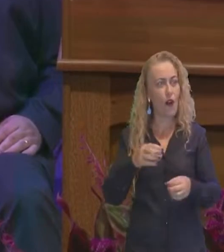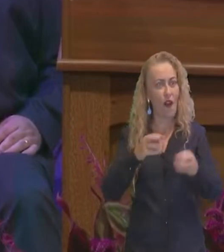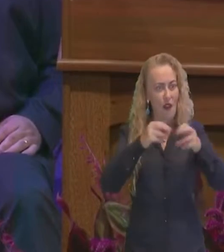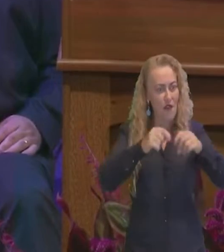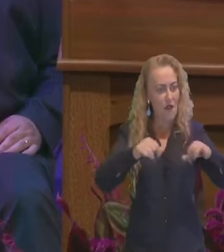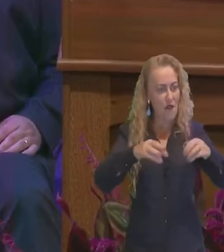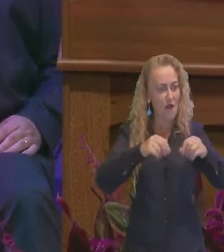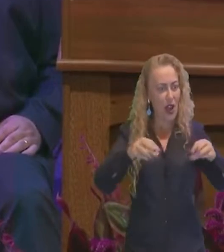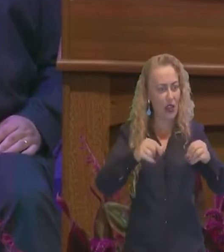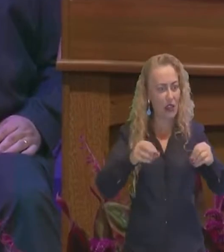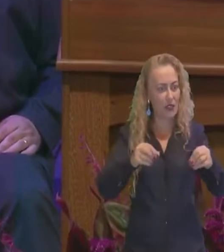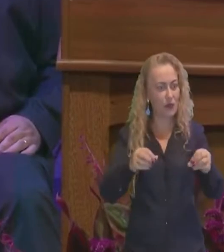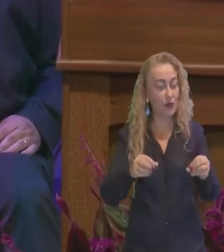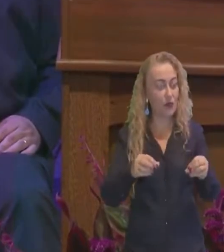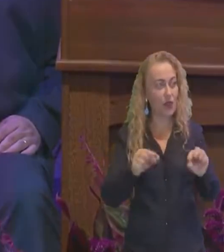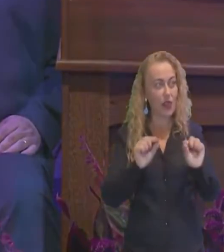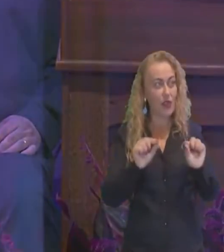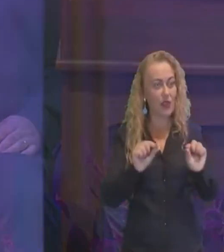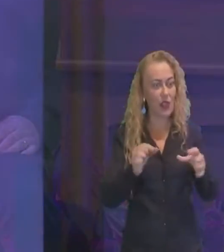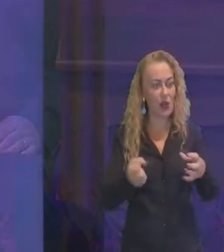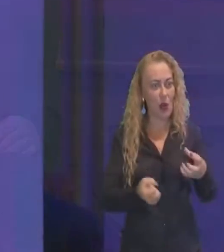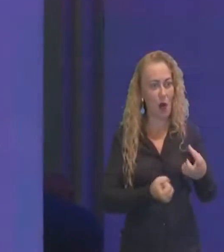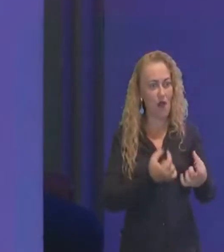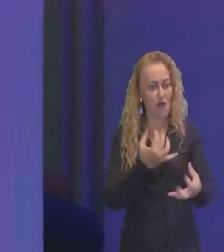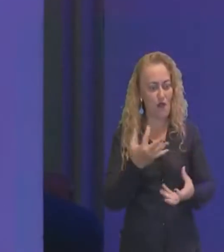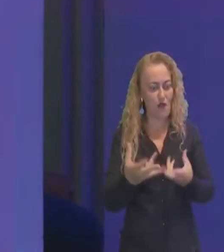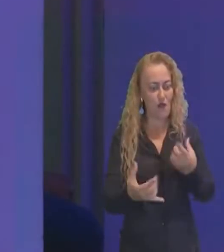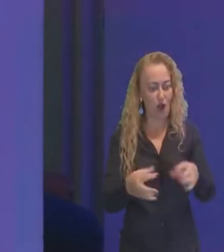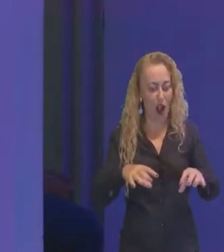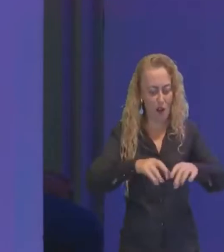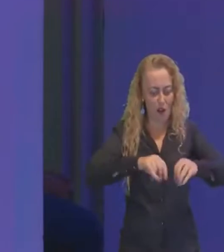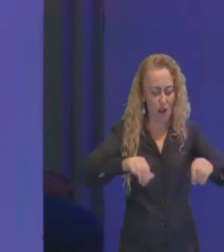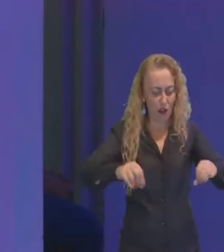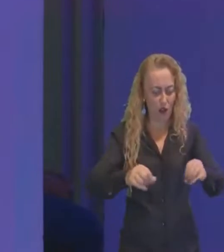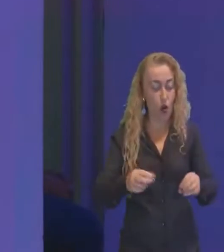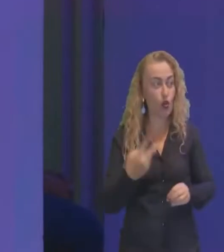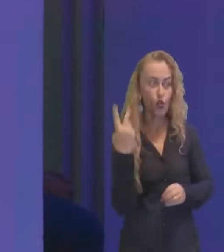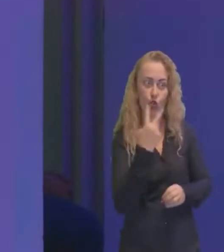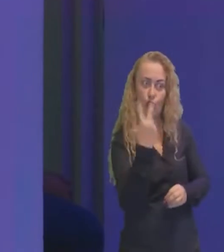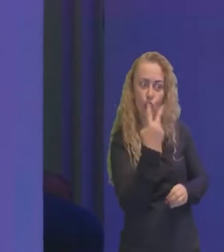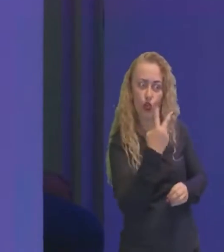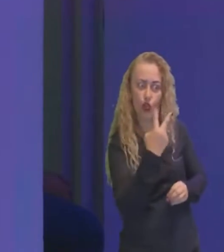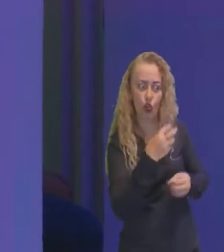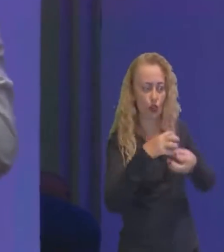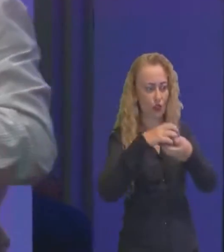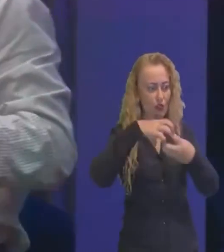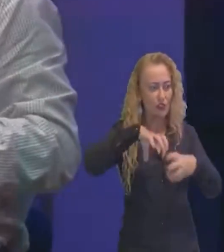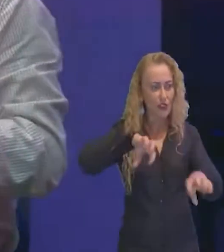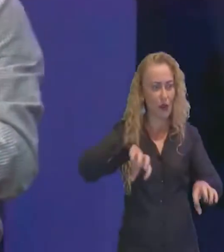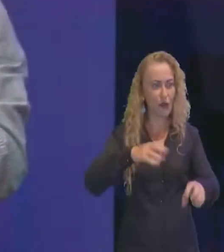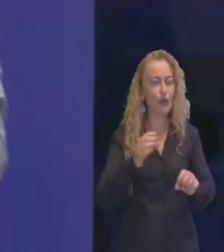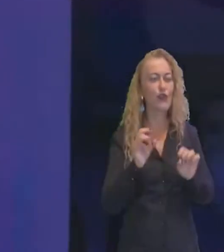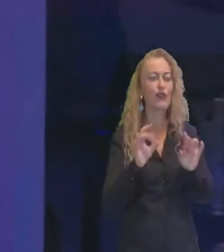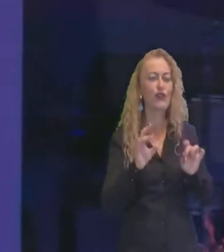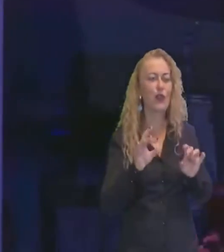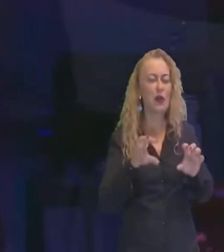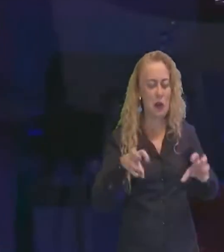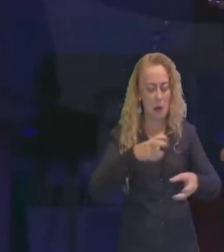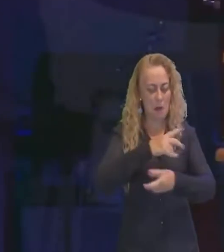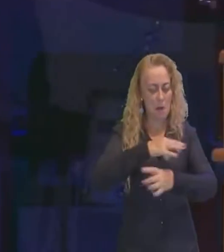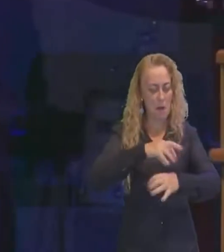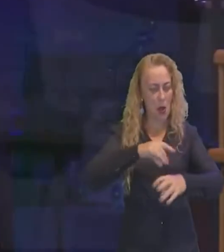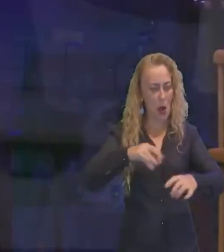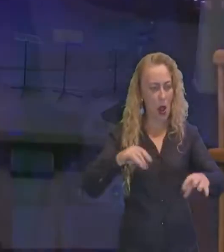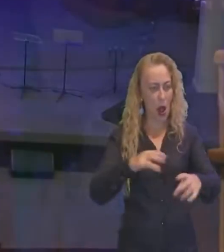ser uma fritada de ovo, vai ser uma fritada de farinha. E ela fez lá e a gente comeu